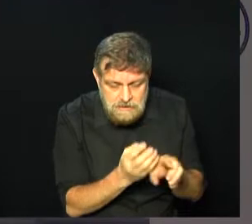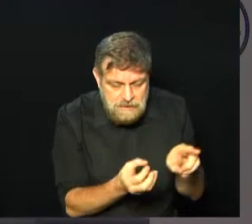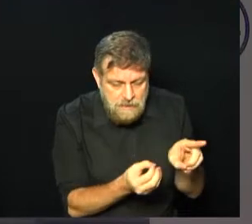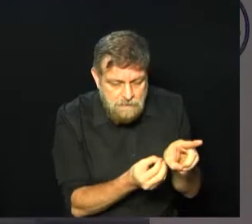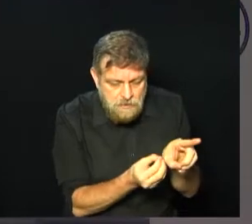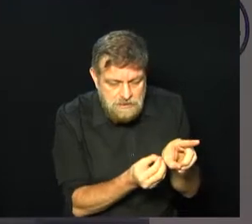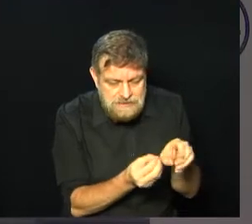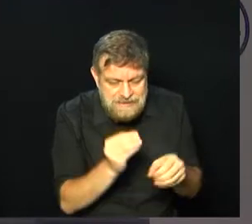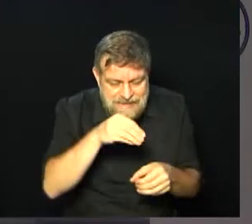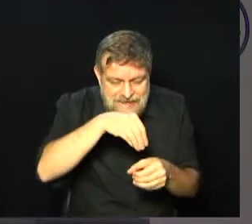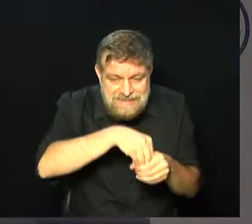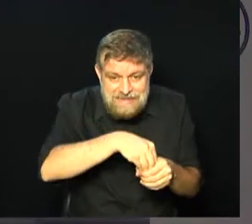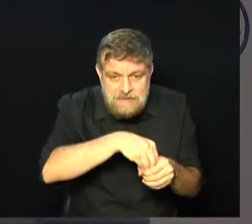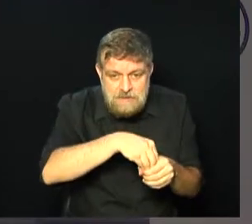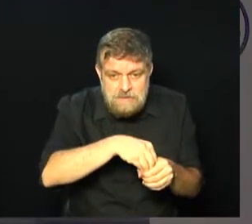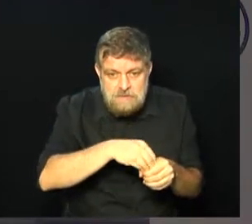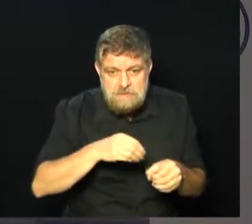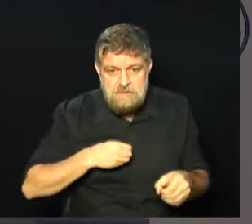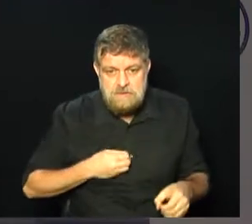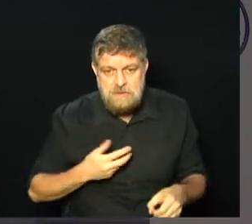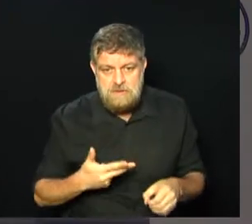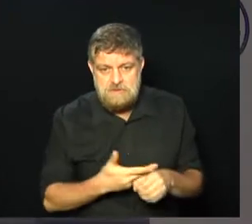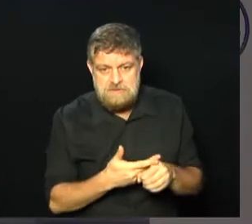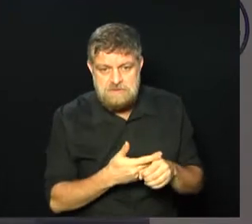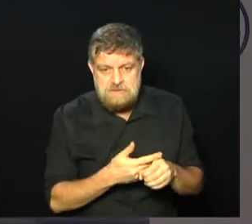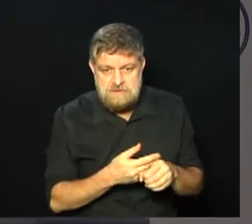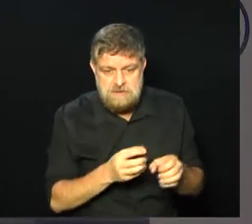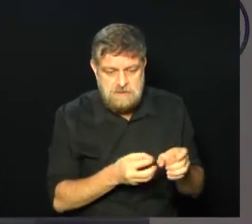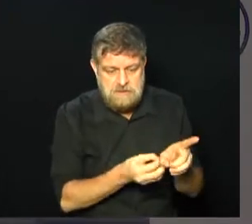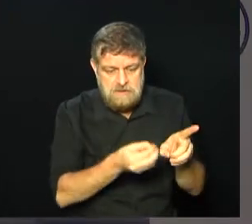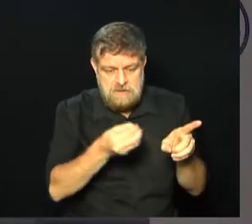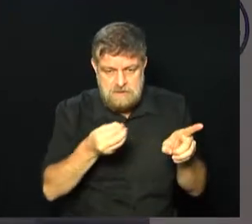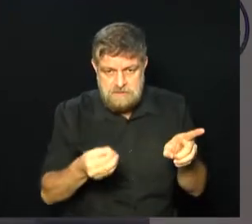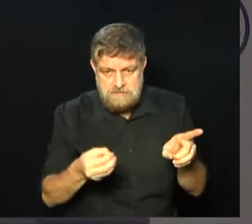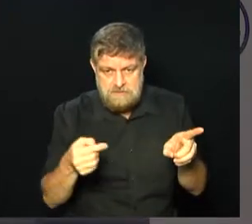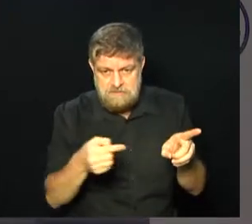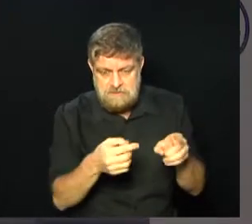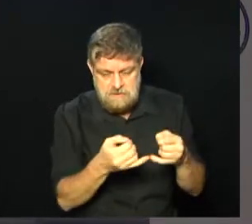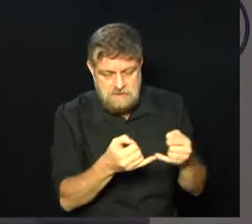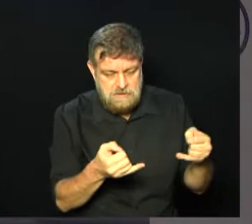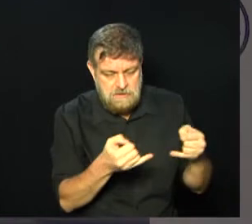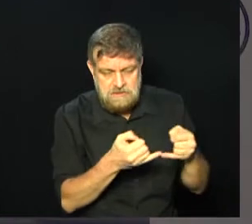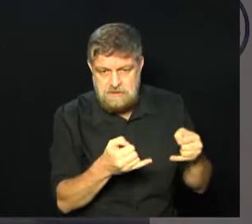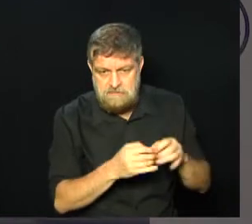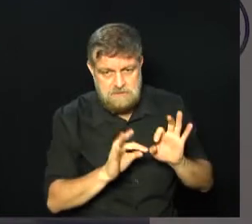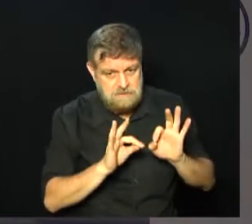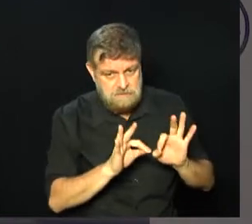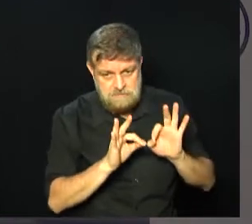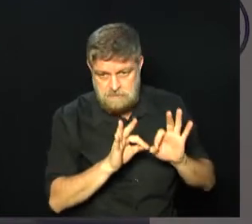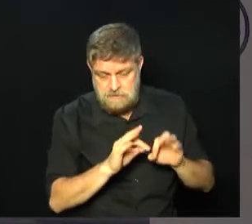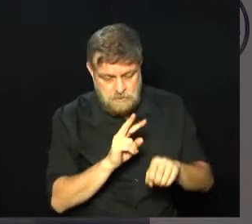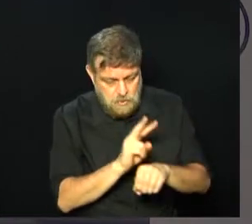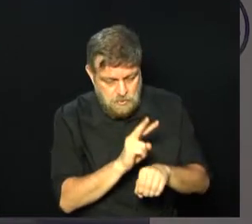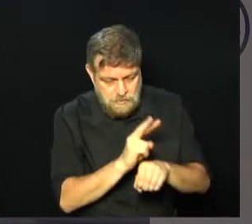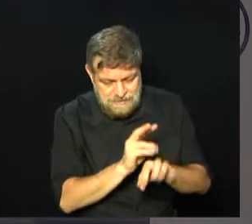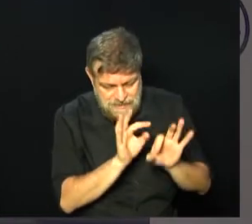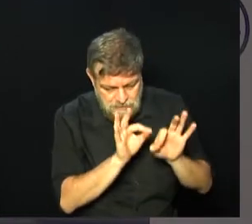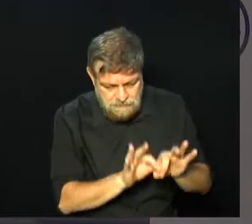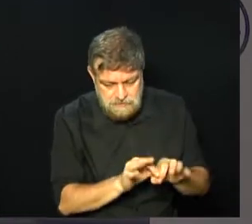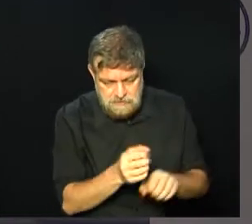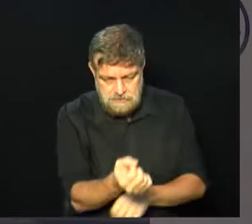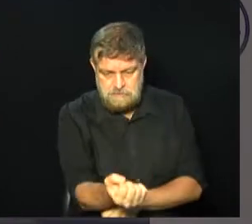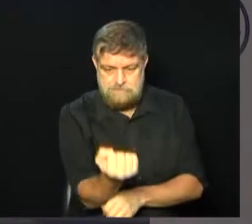próstata, a capacidade que o cirurgião tem de retirar a próstata e preservar os nervos que passam em volta, e preservar a função